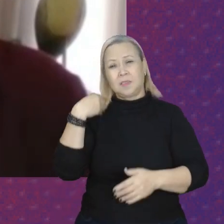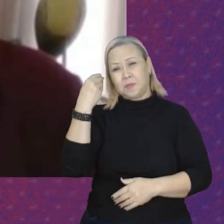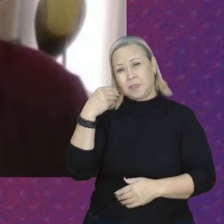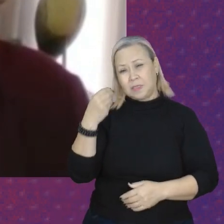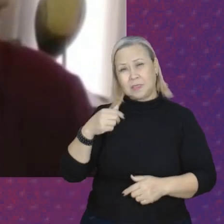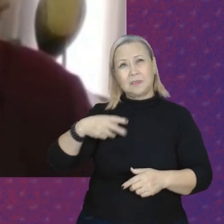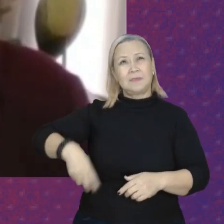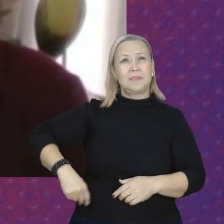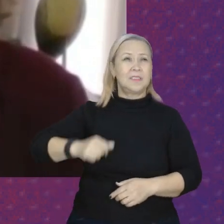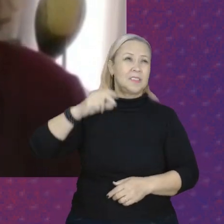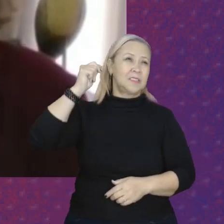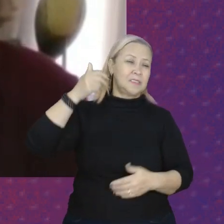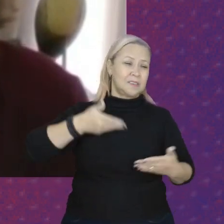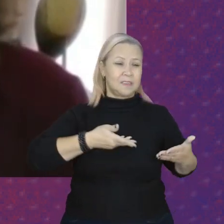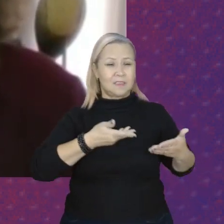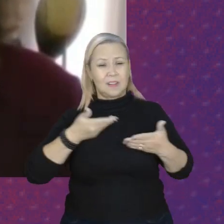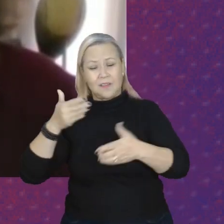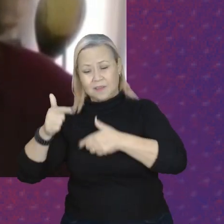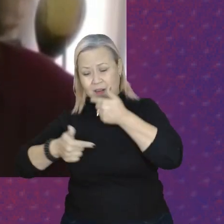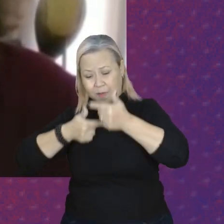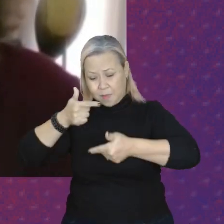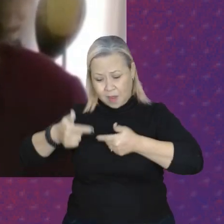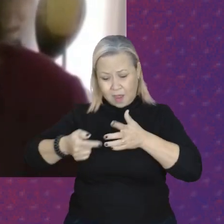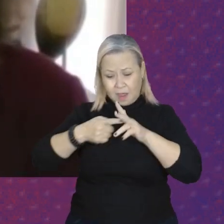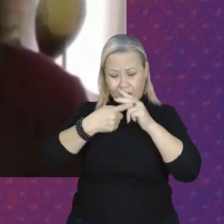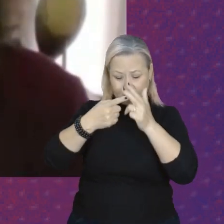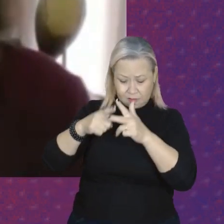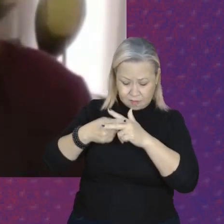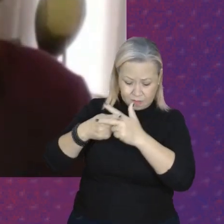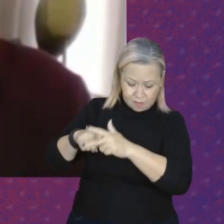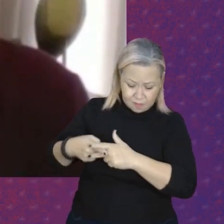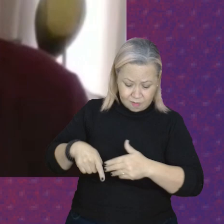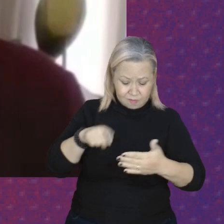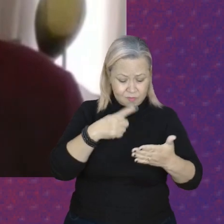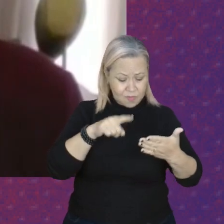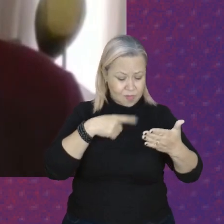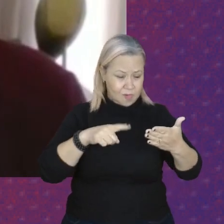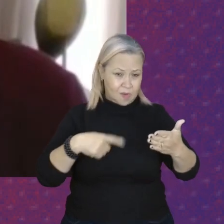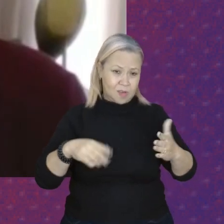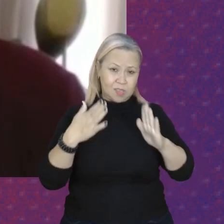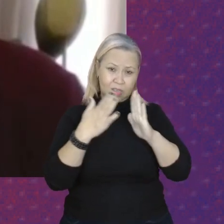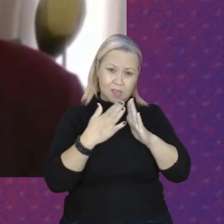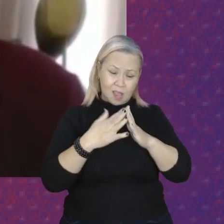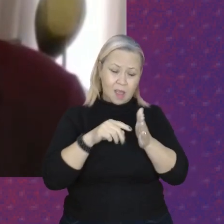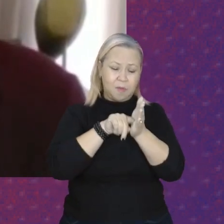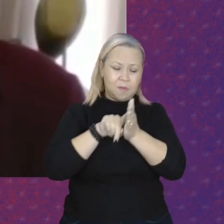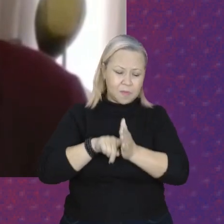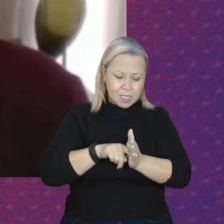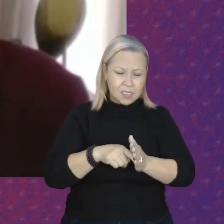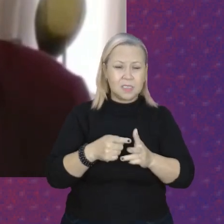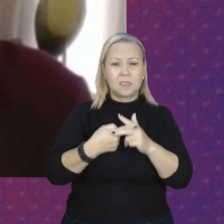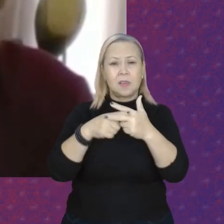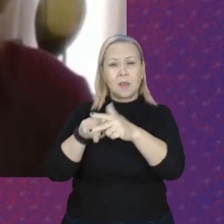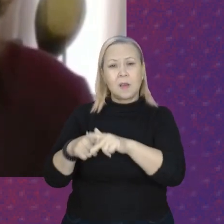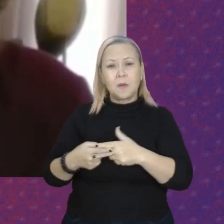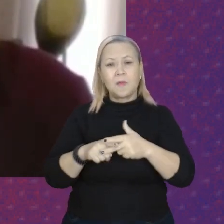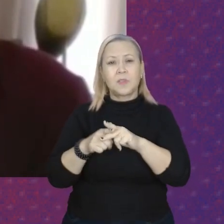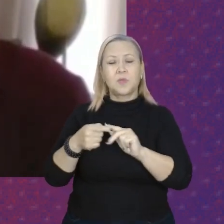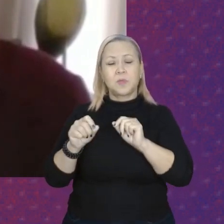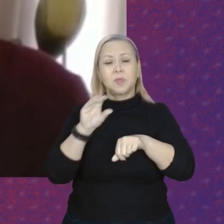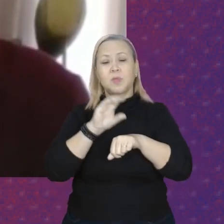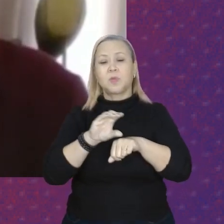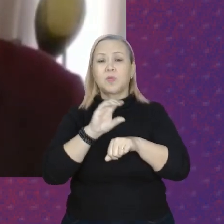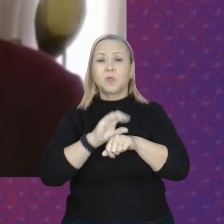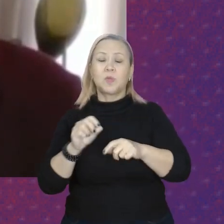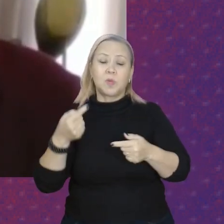trabalho para corrigir em casa, ela ainda é realidade. Uma pesquisa, um aperfeiçoamento, um curso